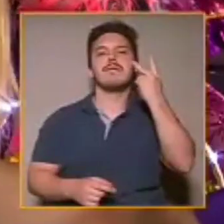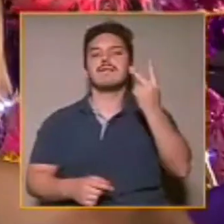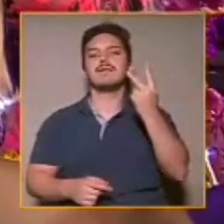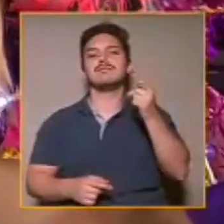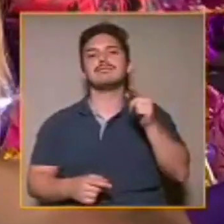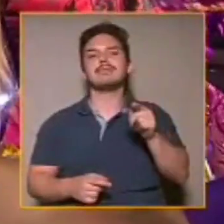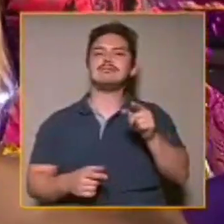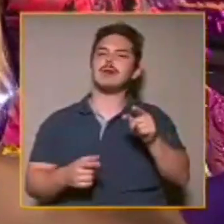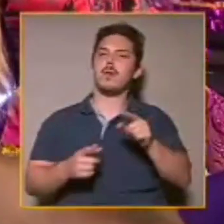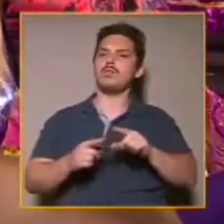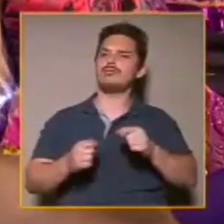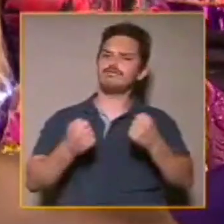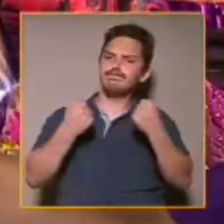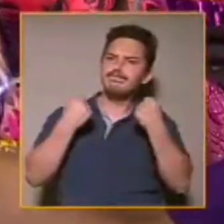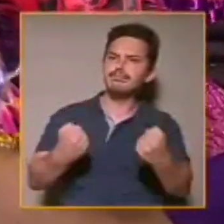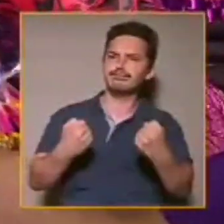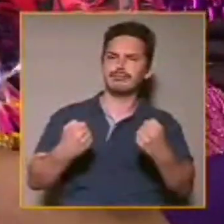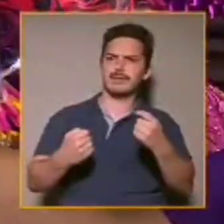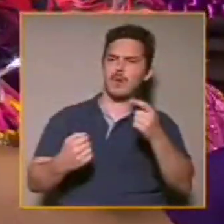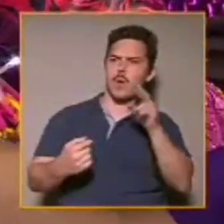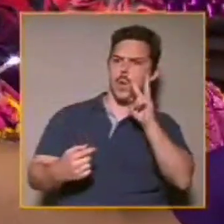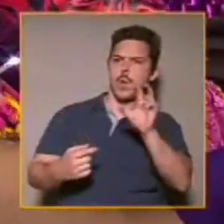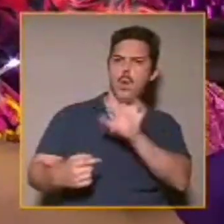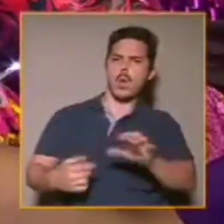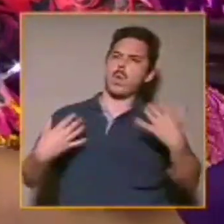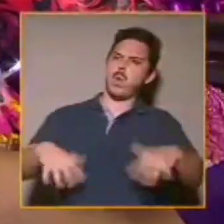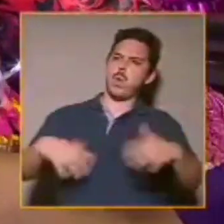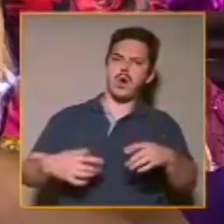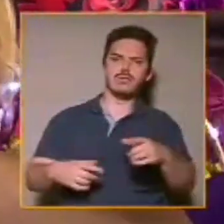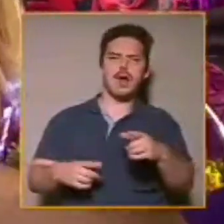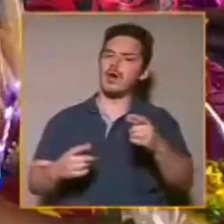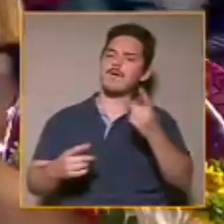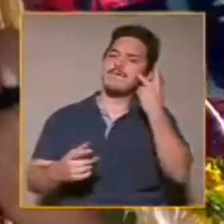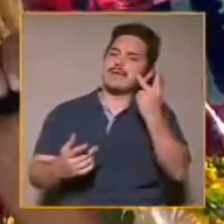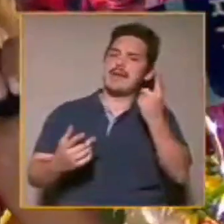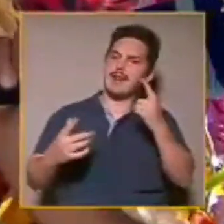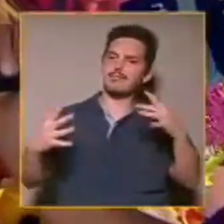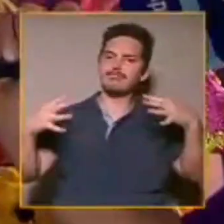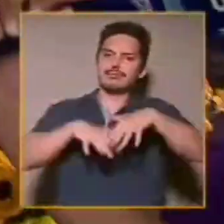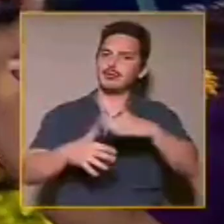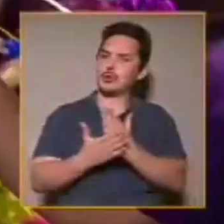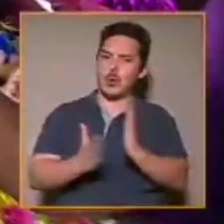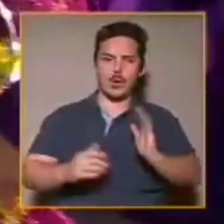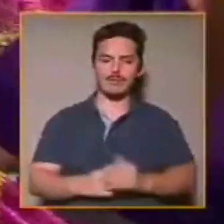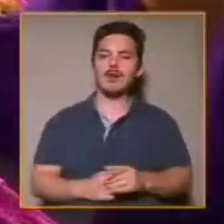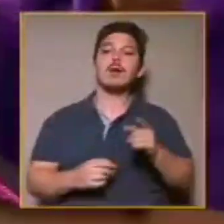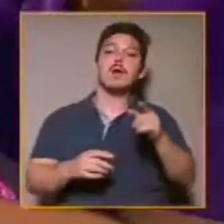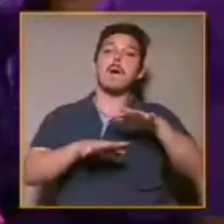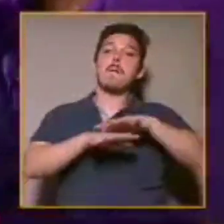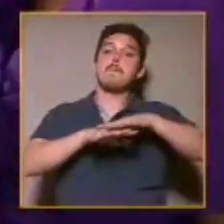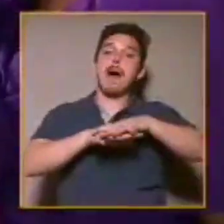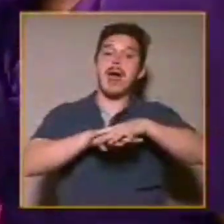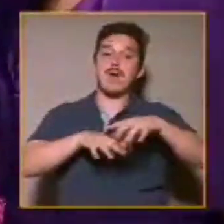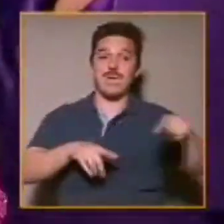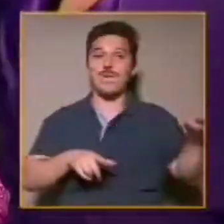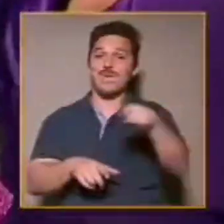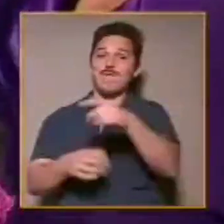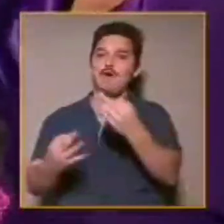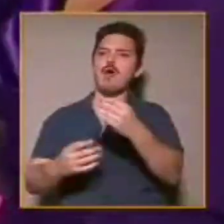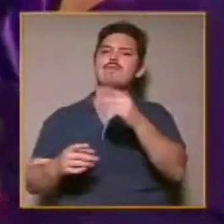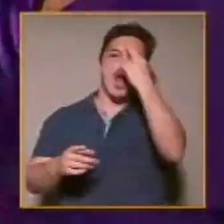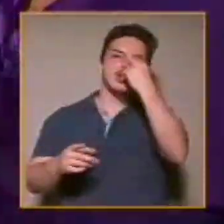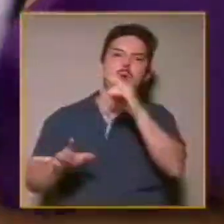a intensidade, é uma coisa absolutamente indescritível, só vivendo mesmo. Olha, mas vocês estiveram lá no bairro, estiveram no castelo enquanto estavam a ensaiar?